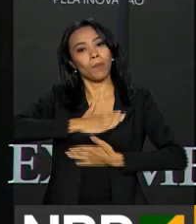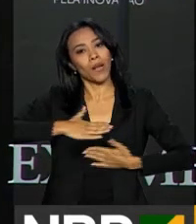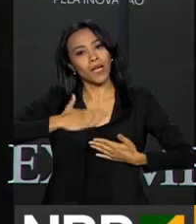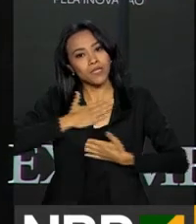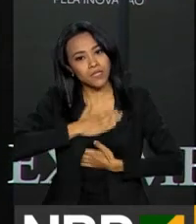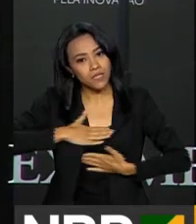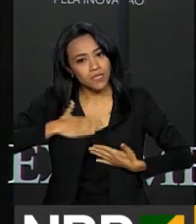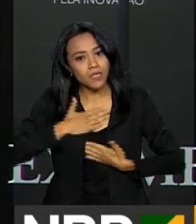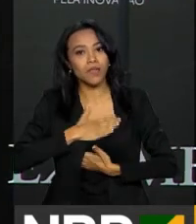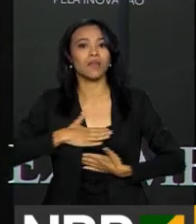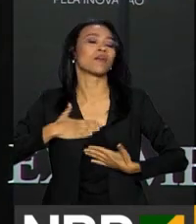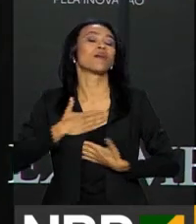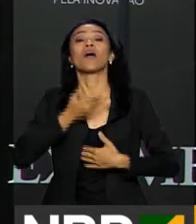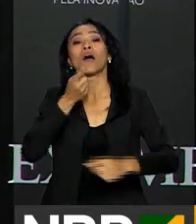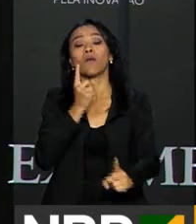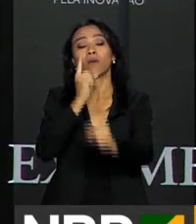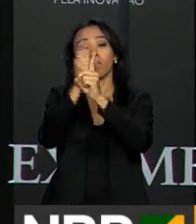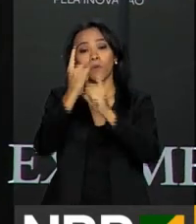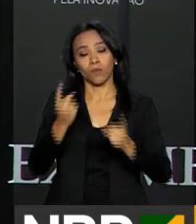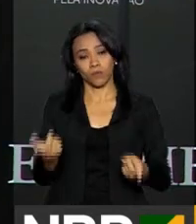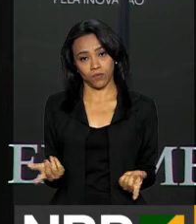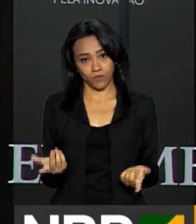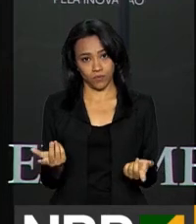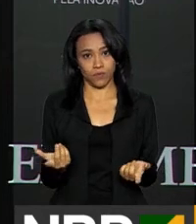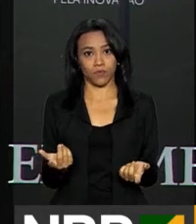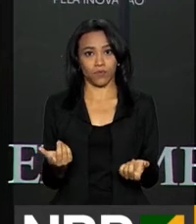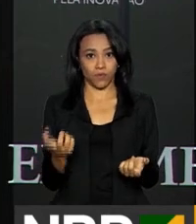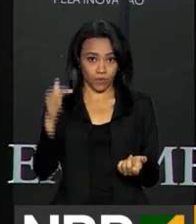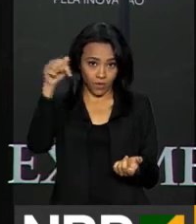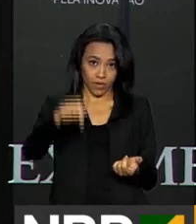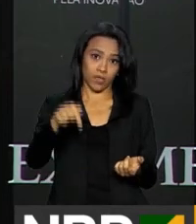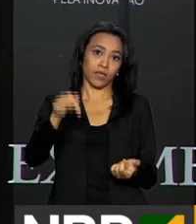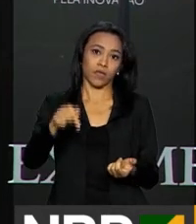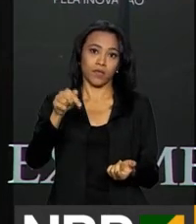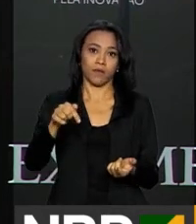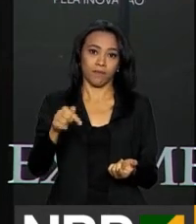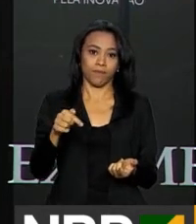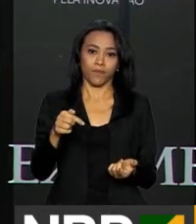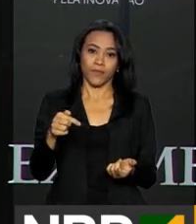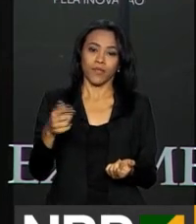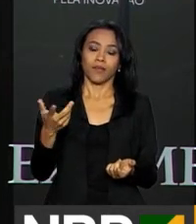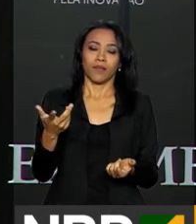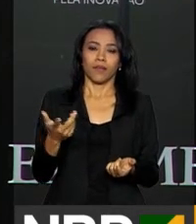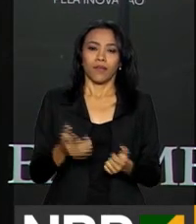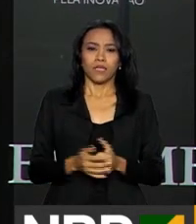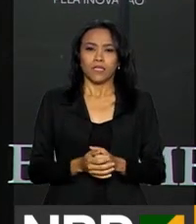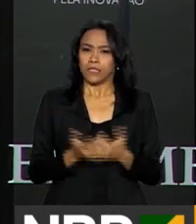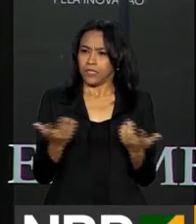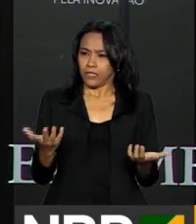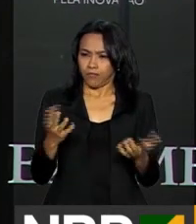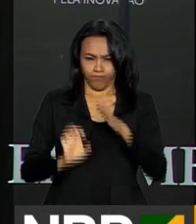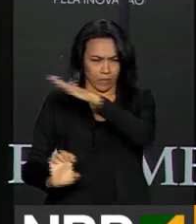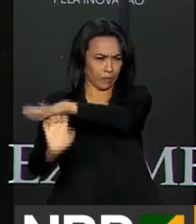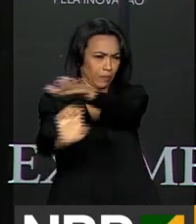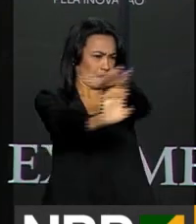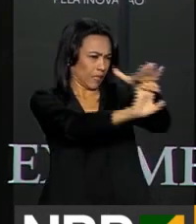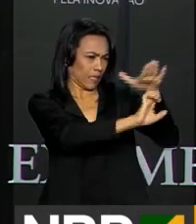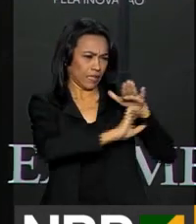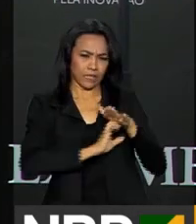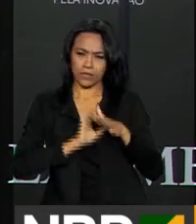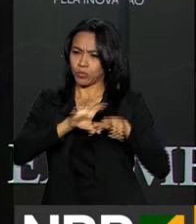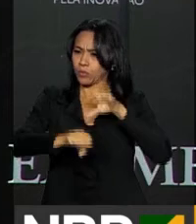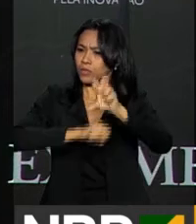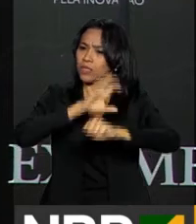terceira vez ao encontro, a este encontro da mobilização, né, empresarial pela